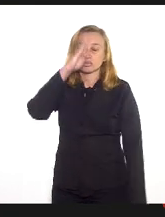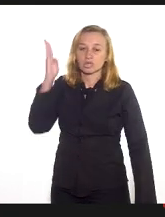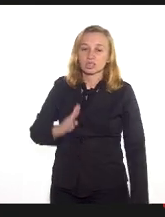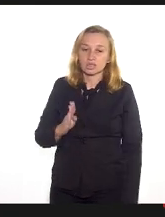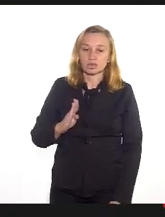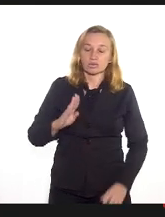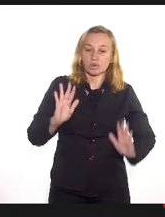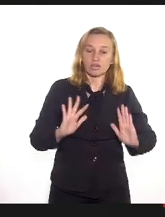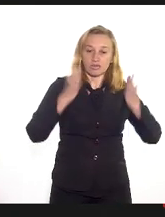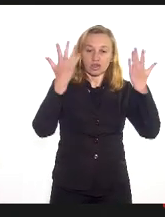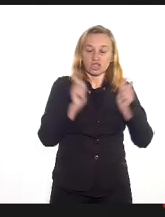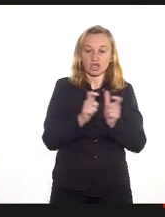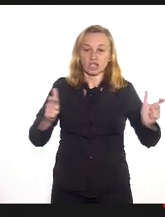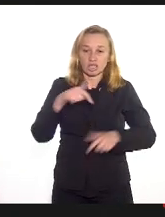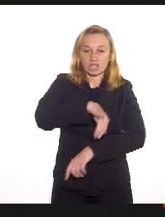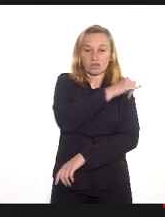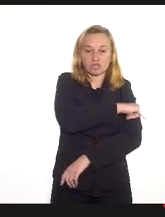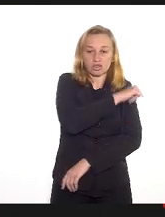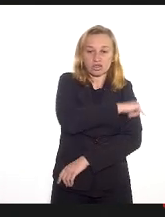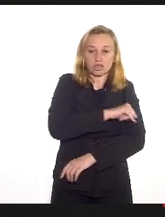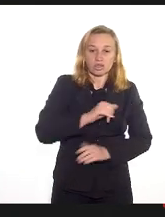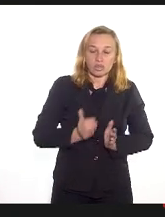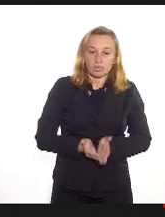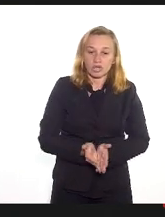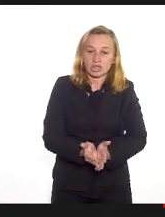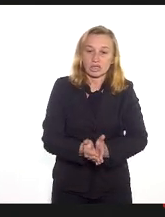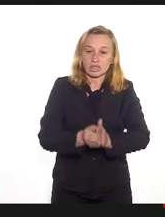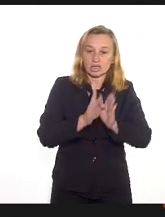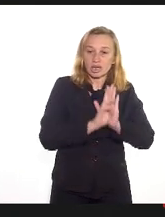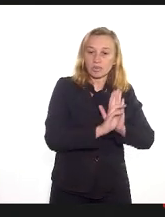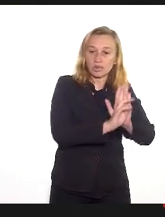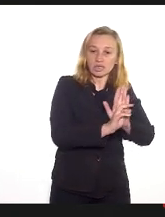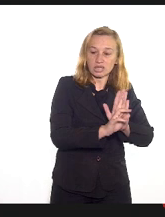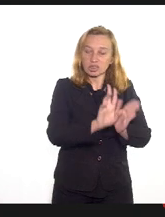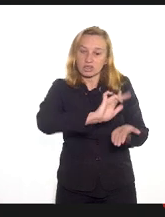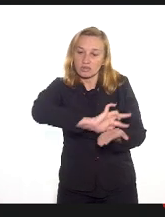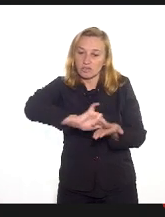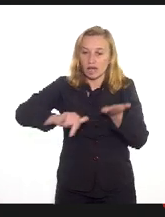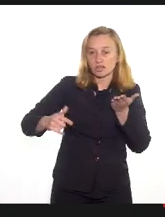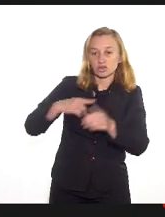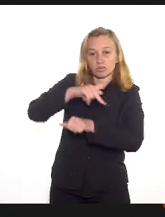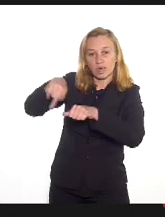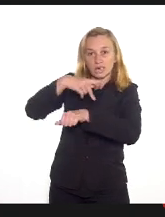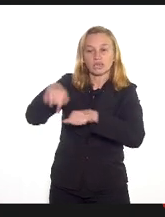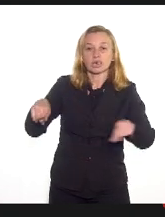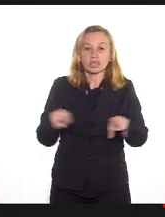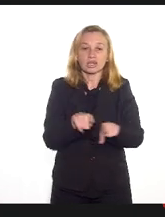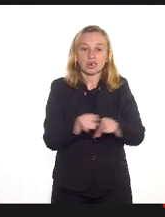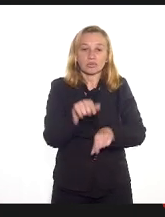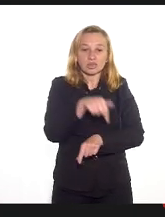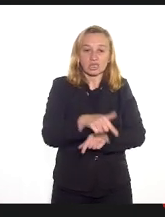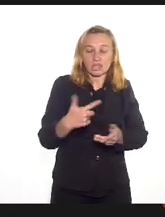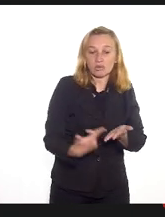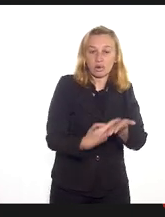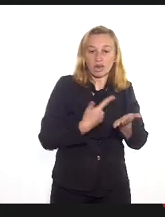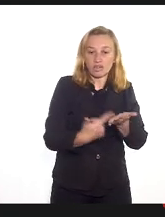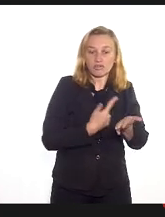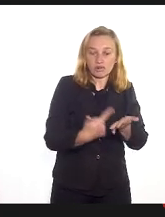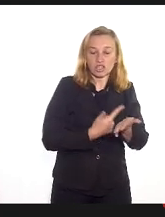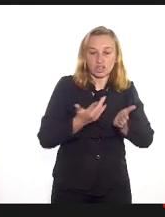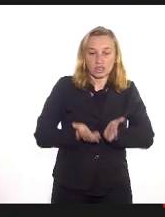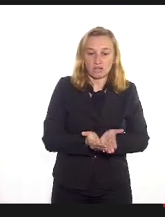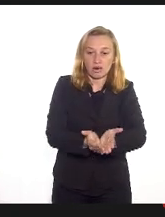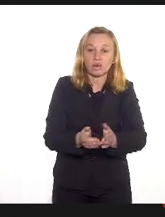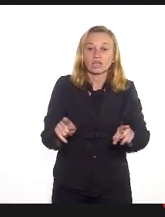Janeiro, com a presença de navios, representações de vários países, teremos aqui uma revista naval e teremos